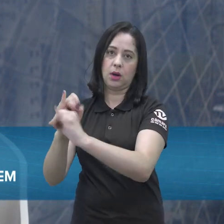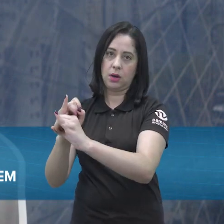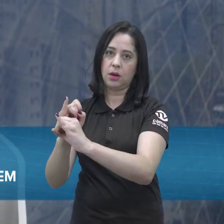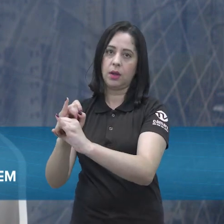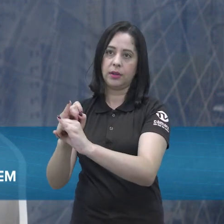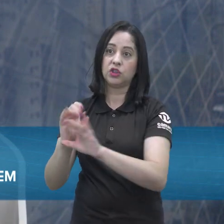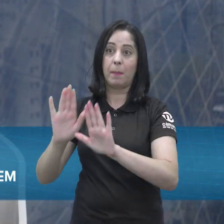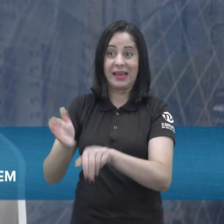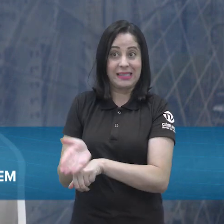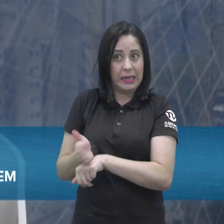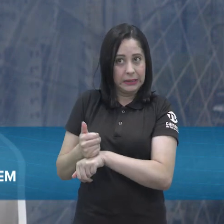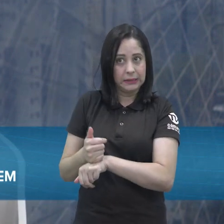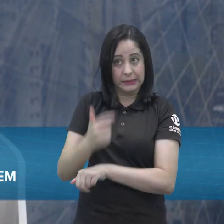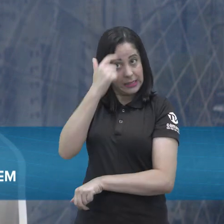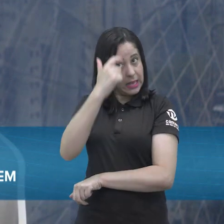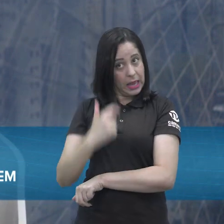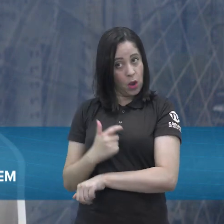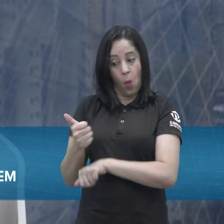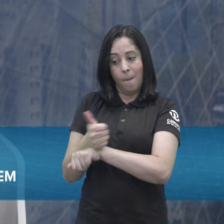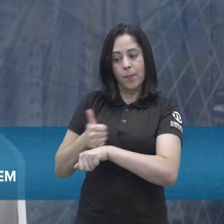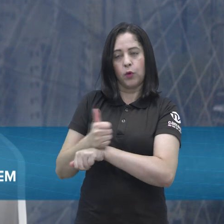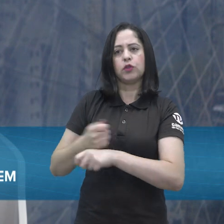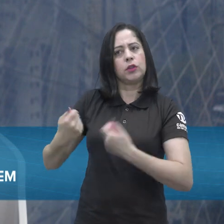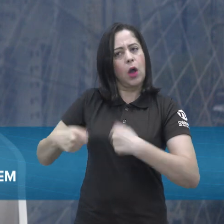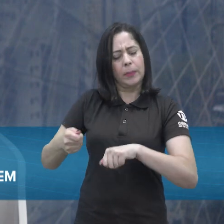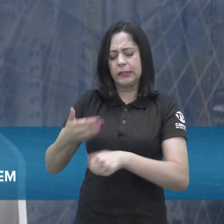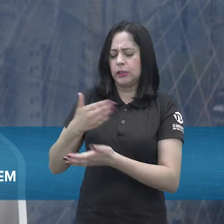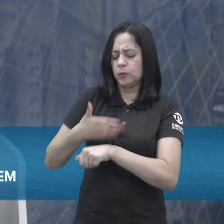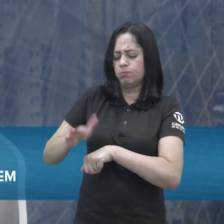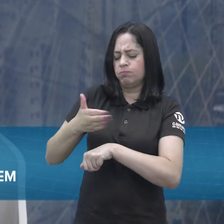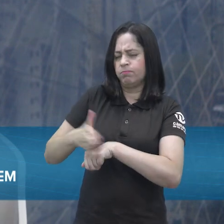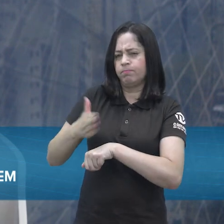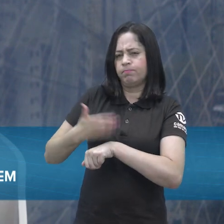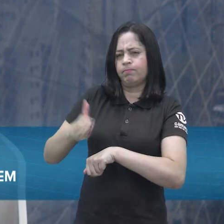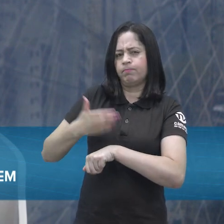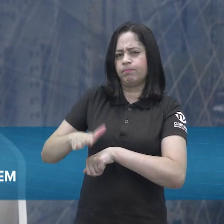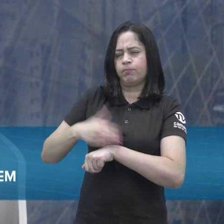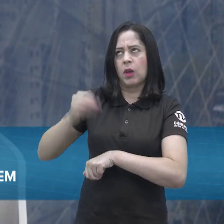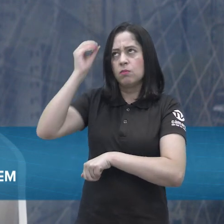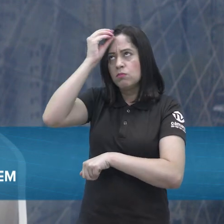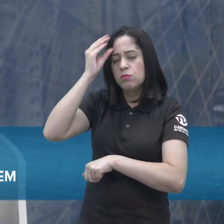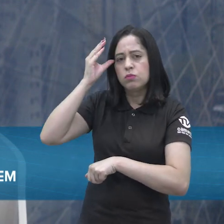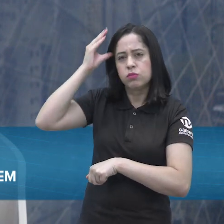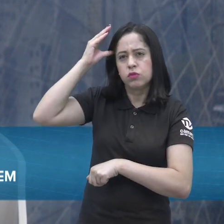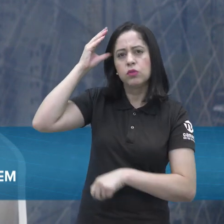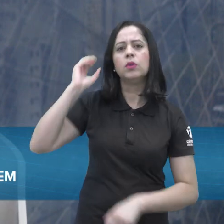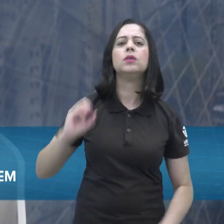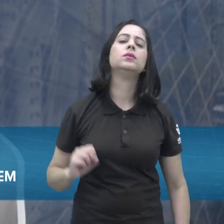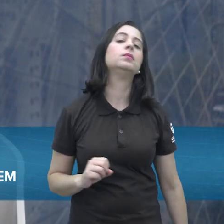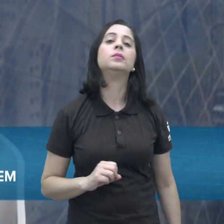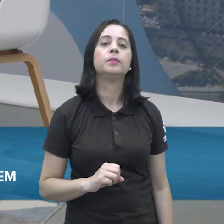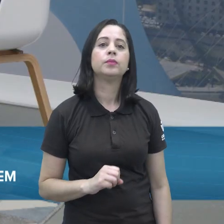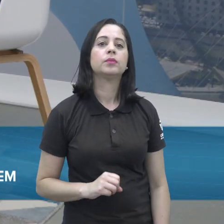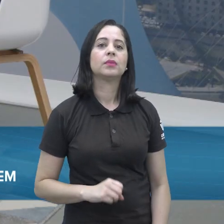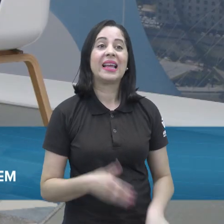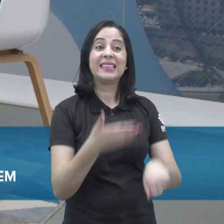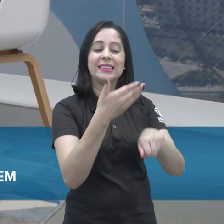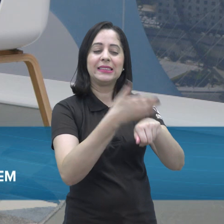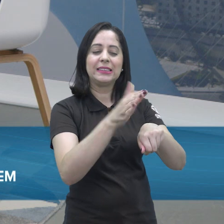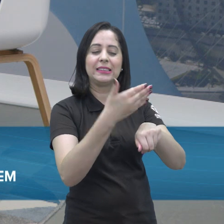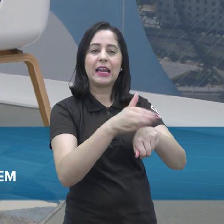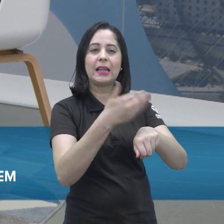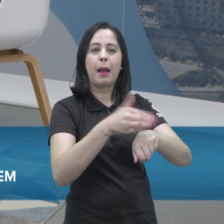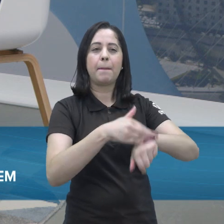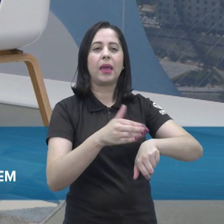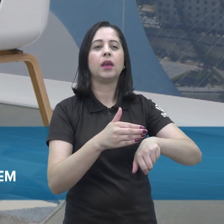conversa? A partir de muito treinamento, né? A partir de você conhecer ferramentas de posicionamento dentro dessa área. Uhum. Treinamento